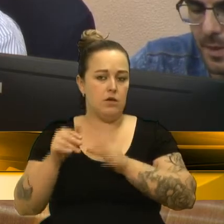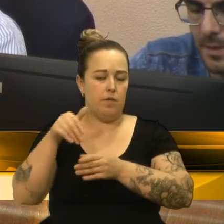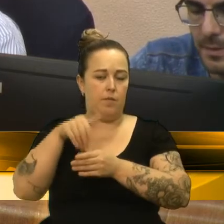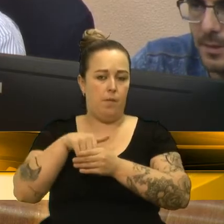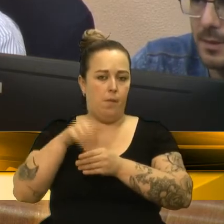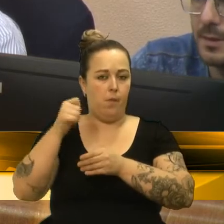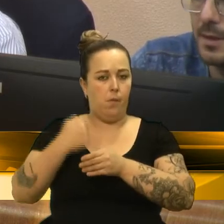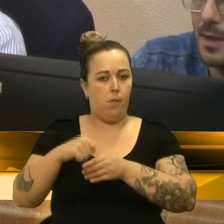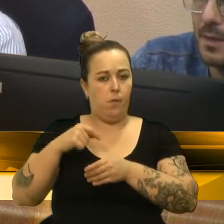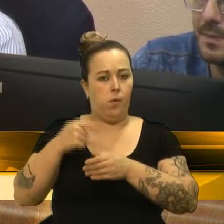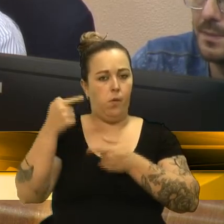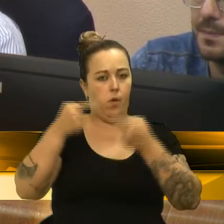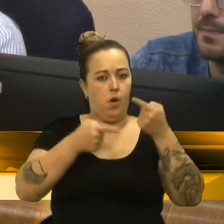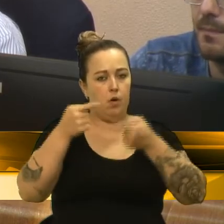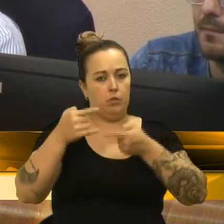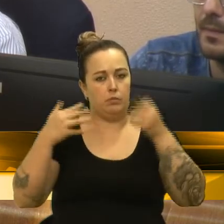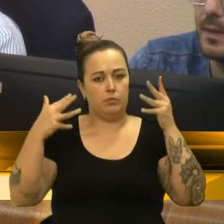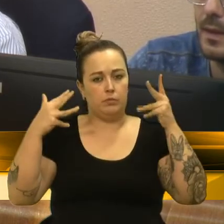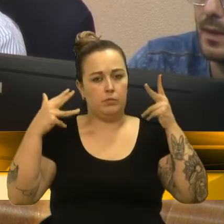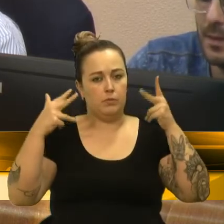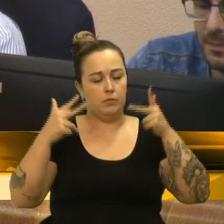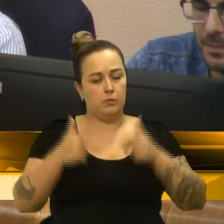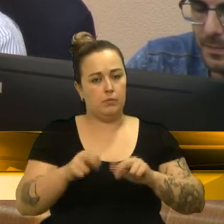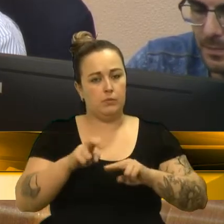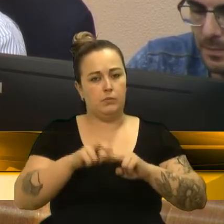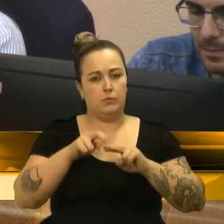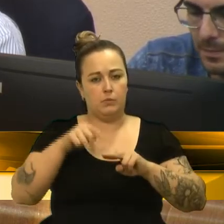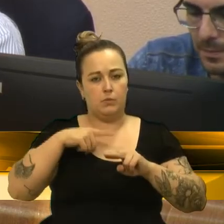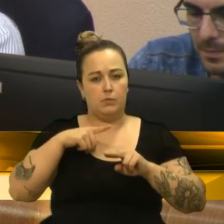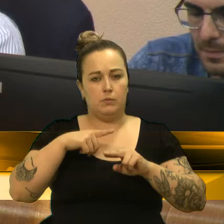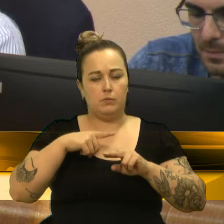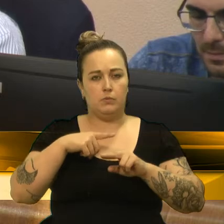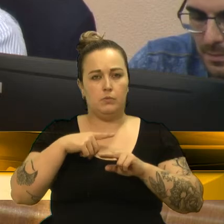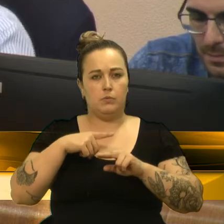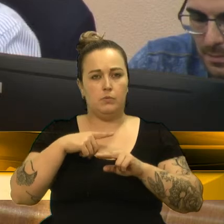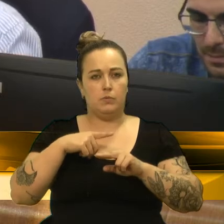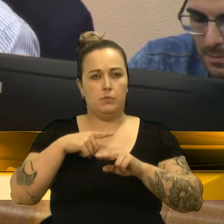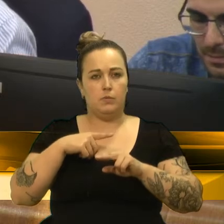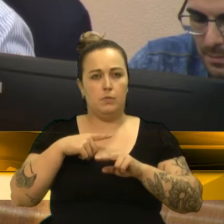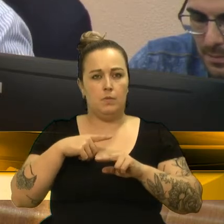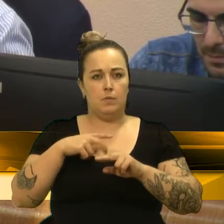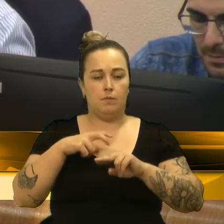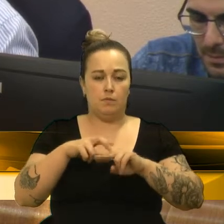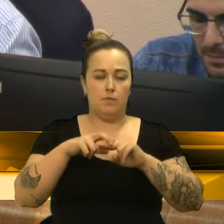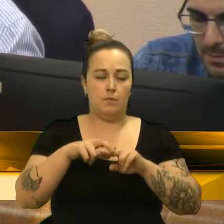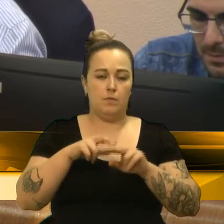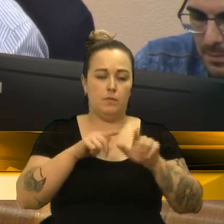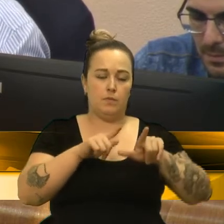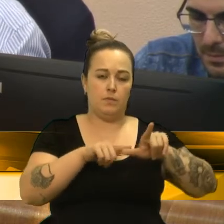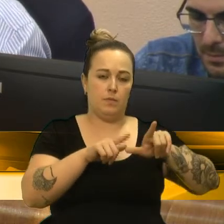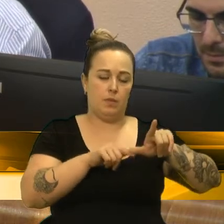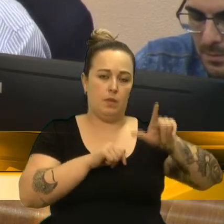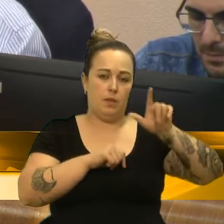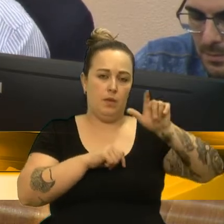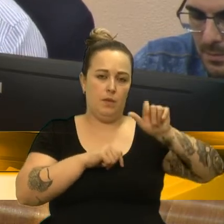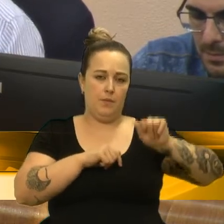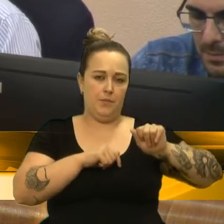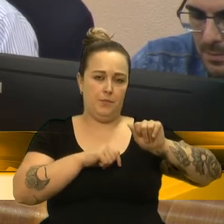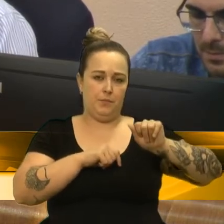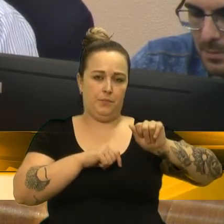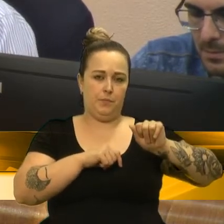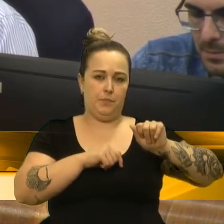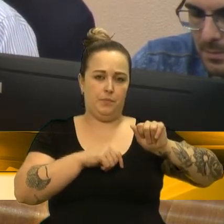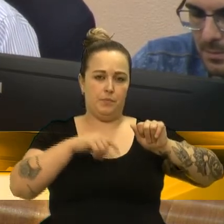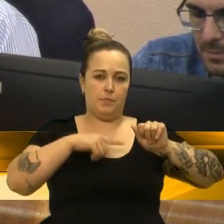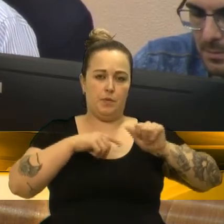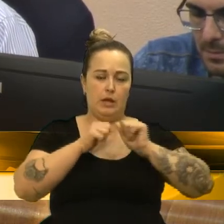restando configurado mais um vício no procedimento adotado pelo órgão impetrado. Pelo exposto, requer, letra A concessão de liminar inaudita